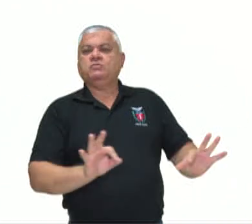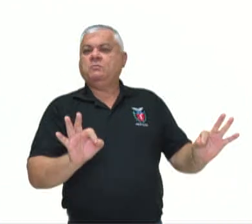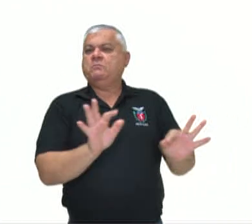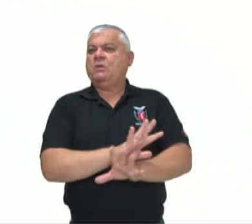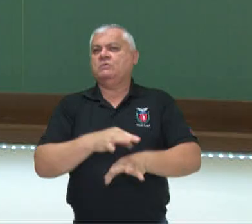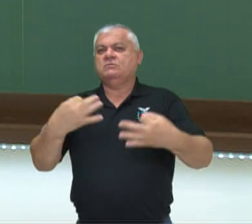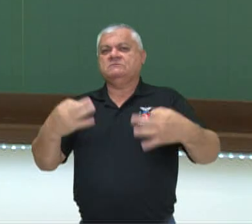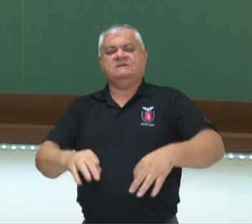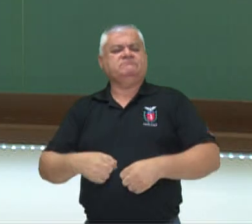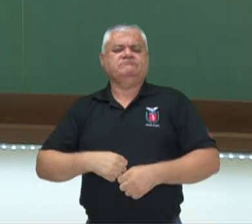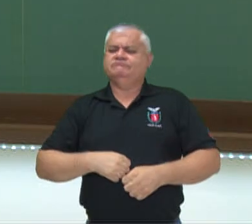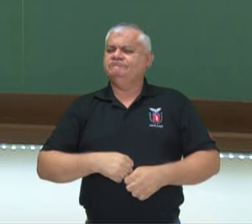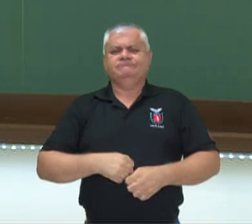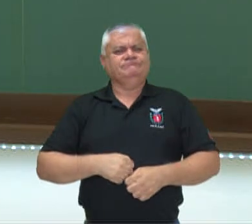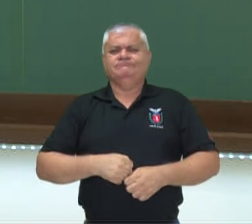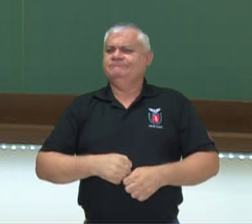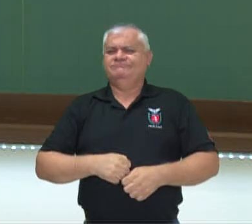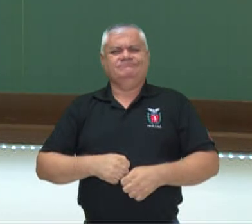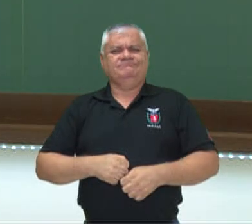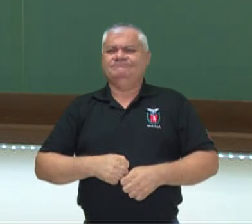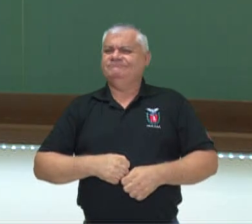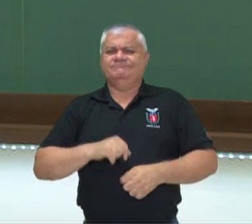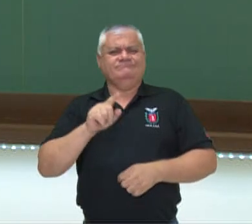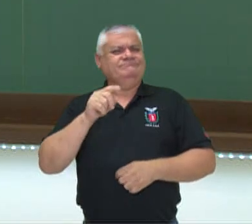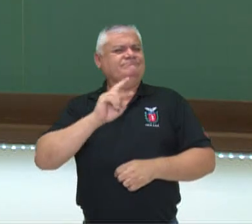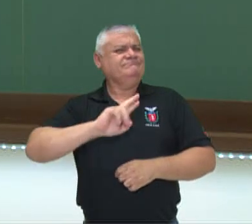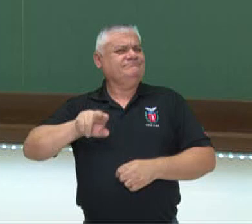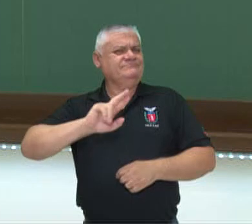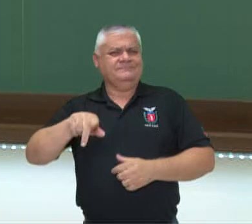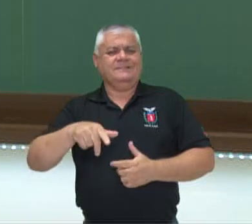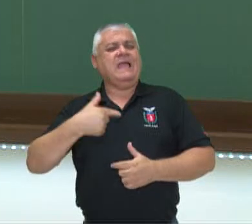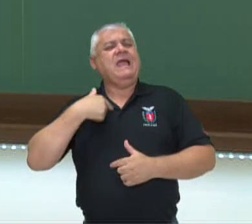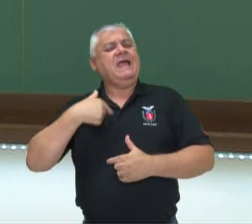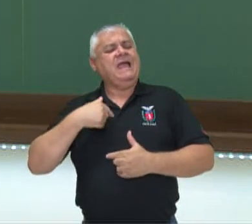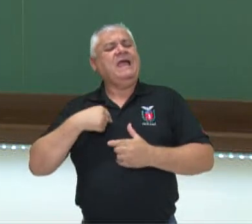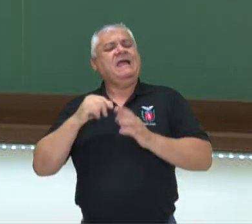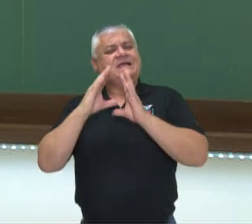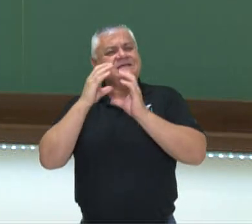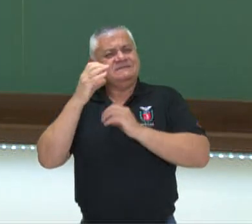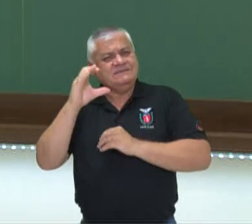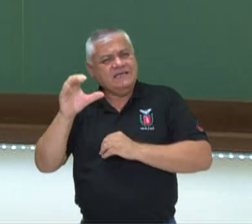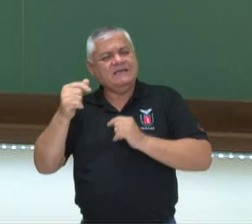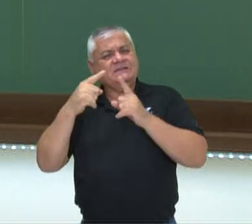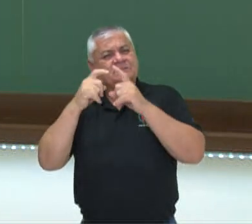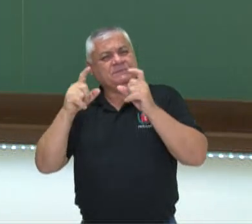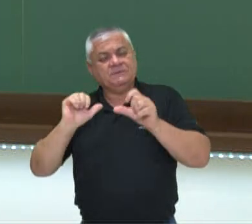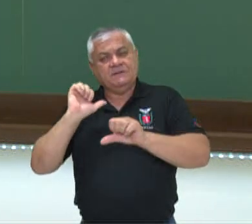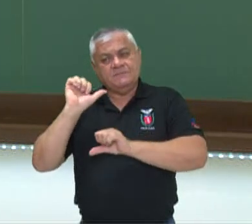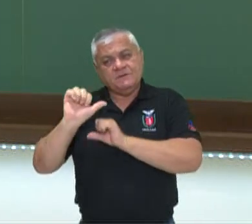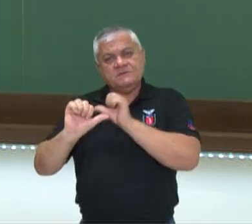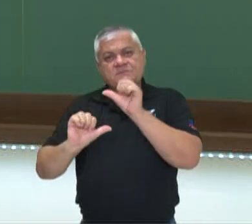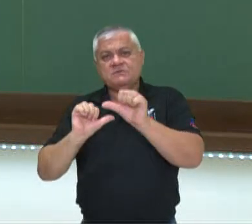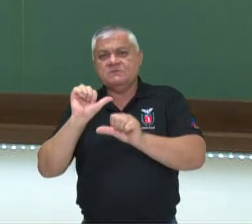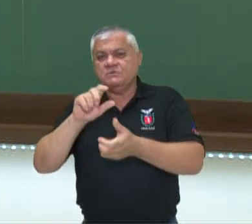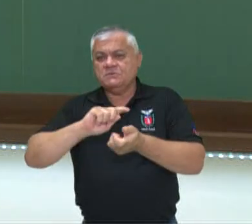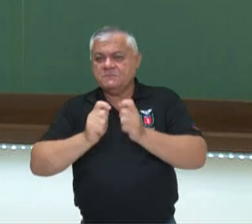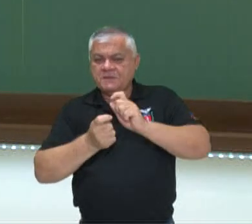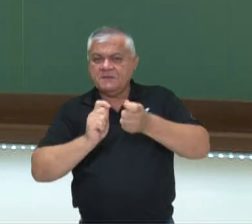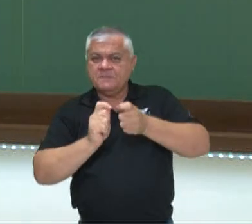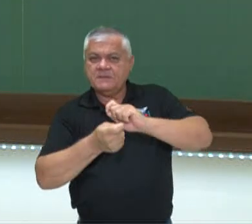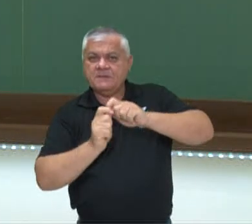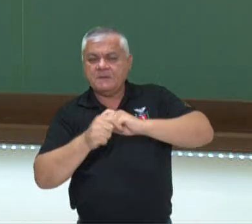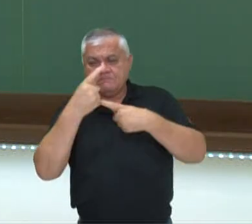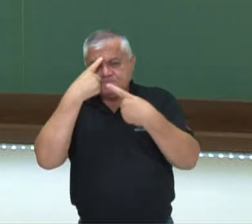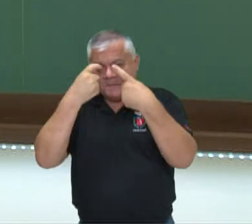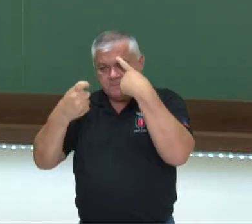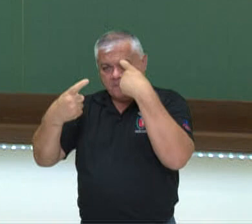foi superada. Hoje sabemos que a ciência ela vai se transformando, ela vai progredindo, ela vai se reinventando.